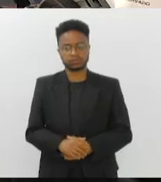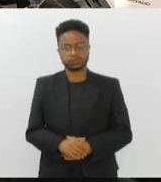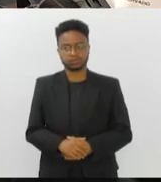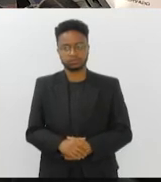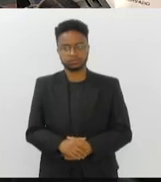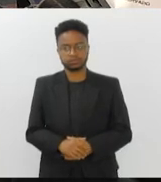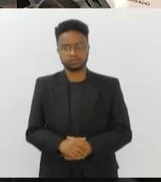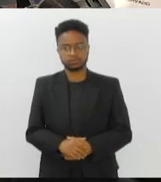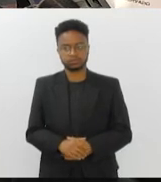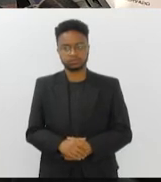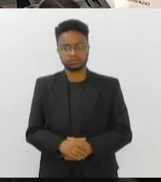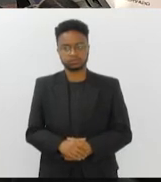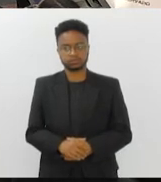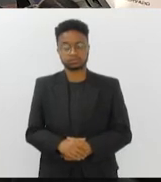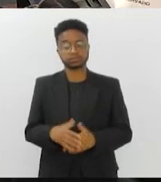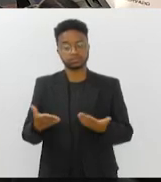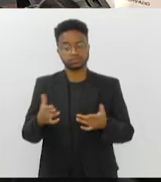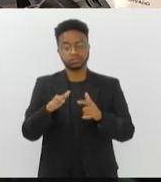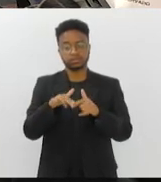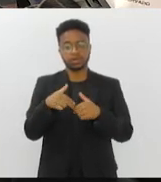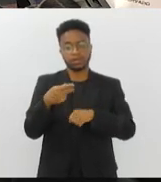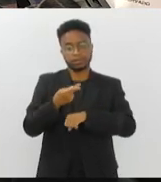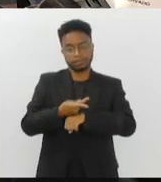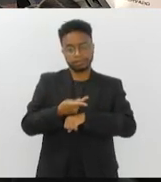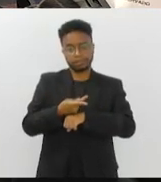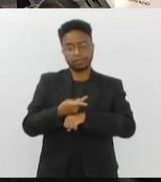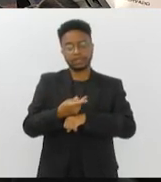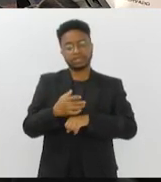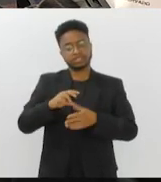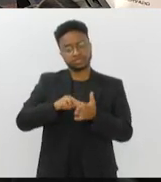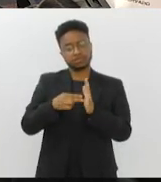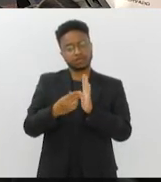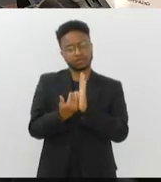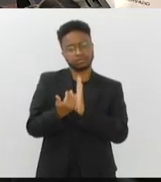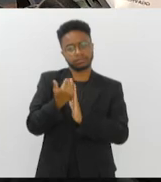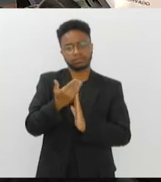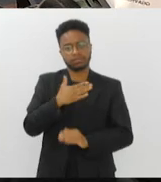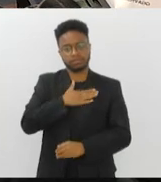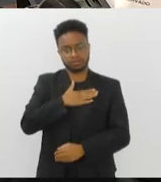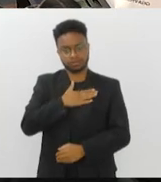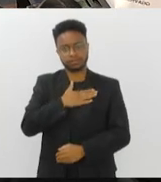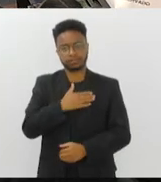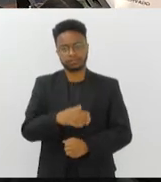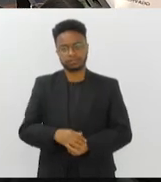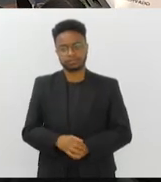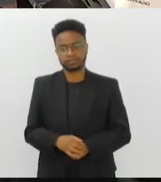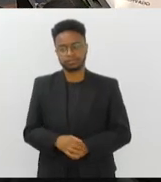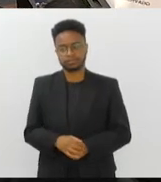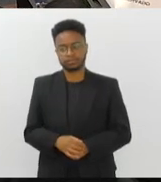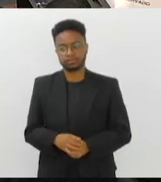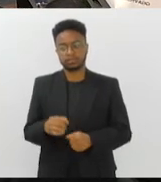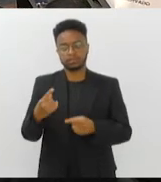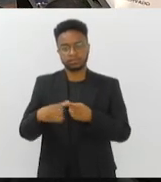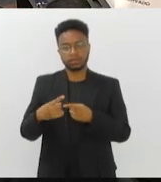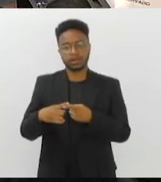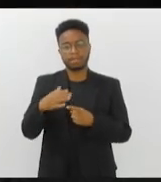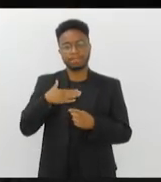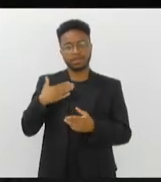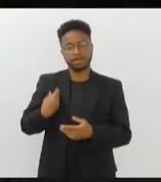desse prêmio que significa muito para mim. A gente, durante toda a minha